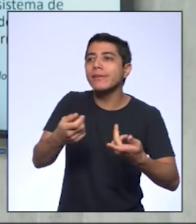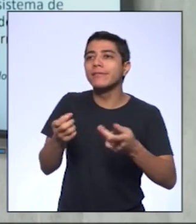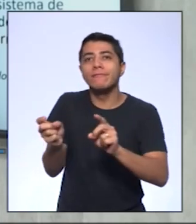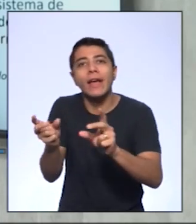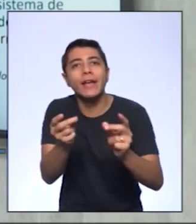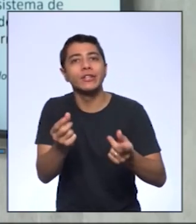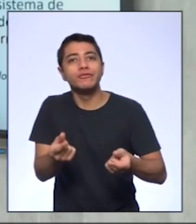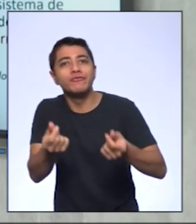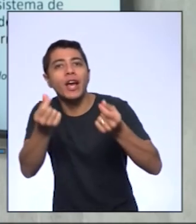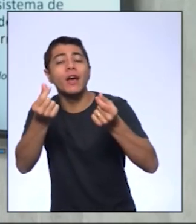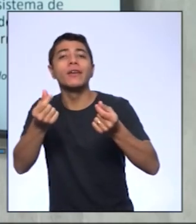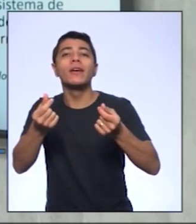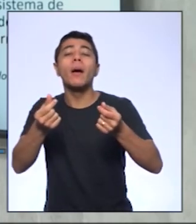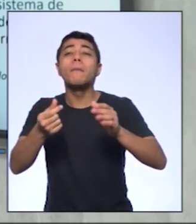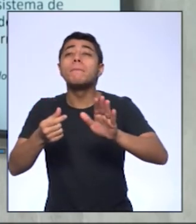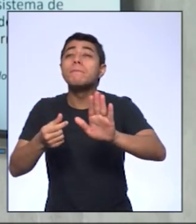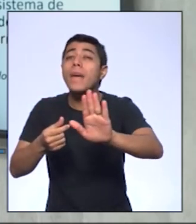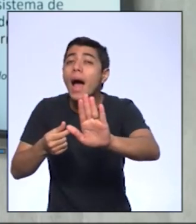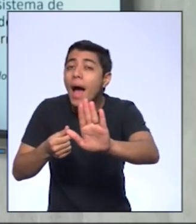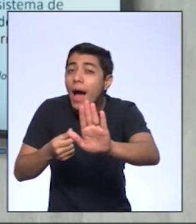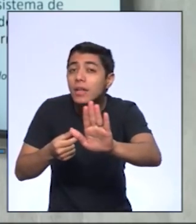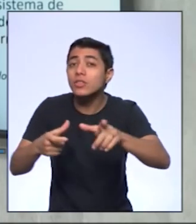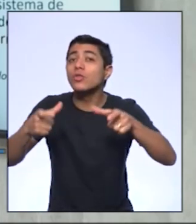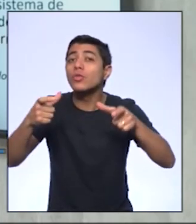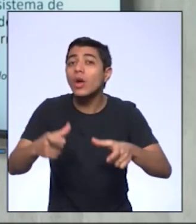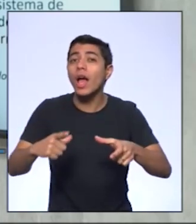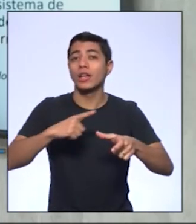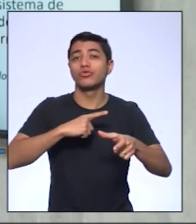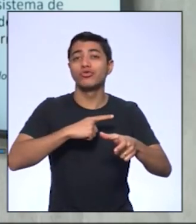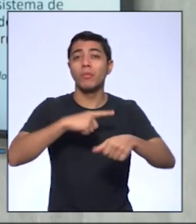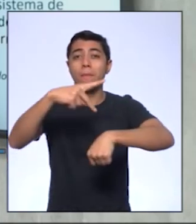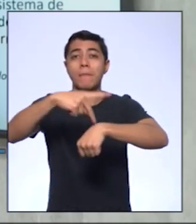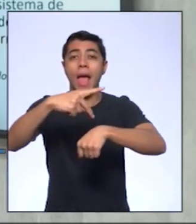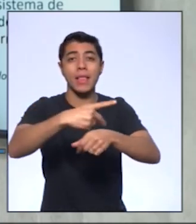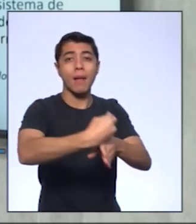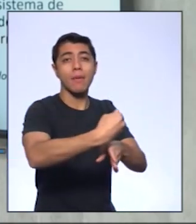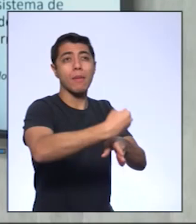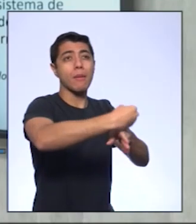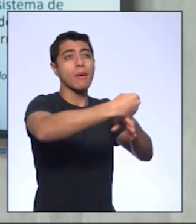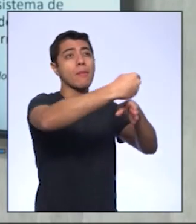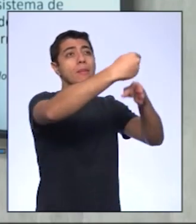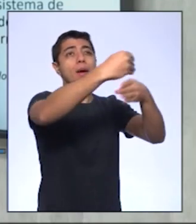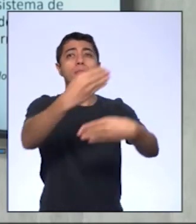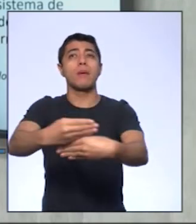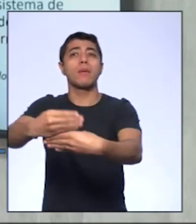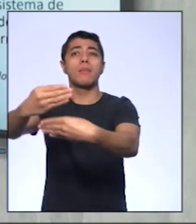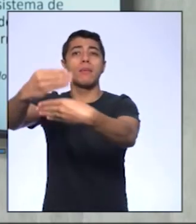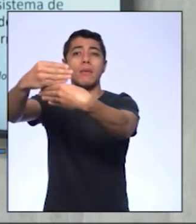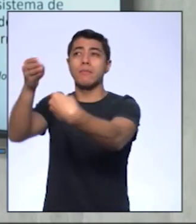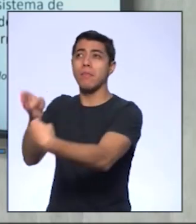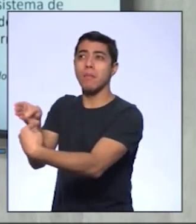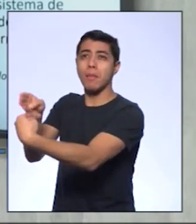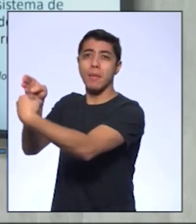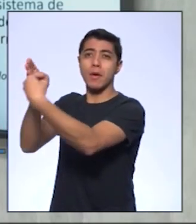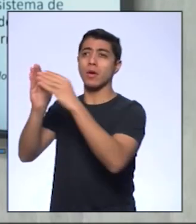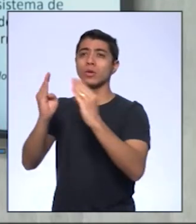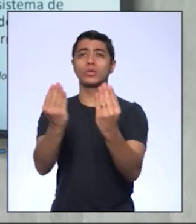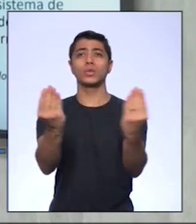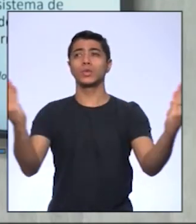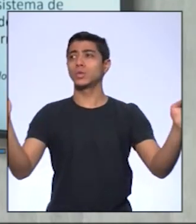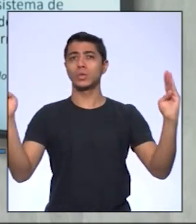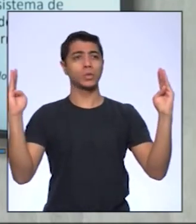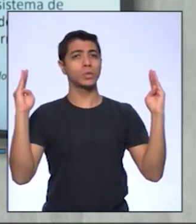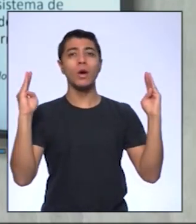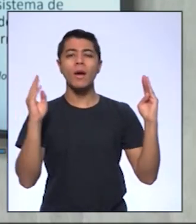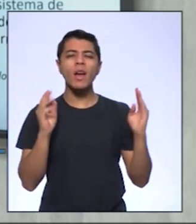Maravilha. Só que ela é um lugar murado, cercado por torre protegido, cara, com muralhas, que tem pedras, e que lembra uma organização de proteção feudal, e